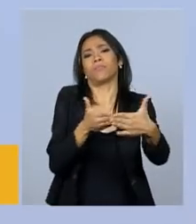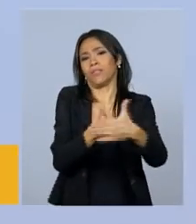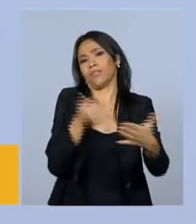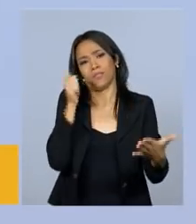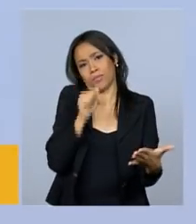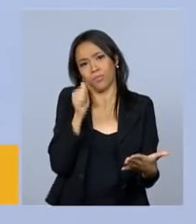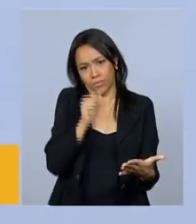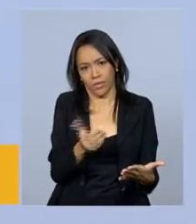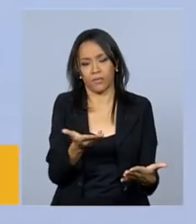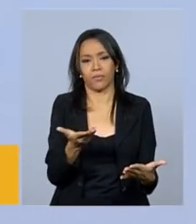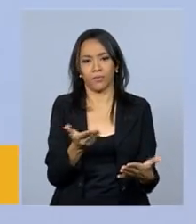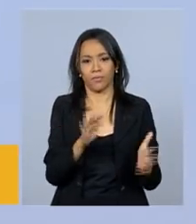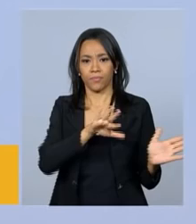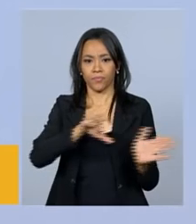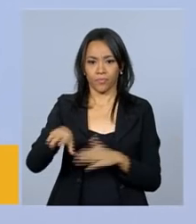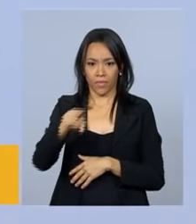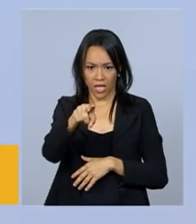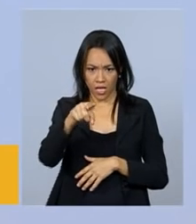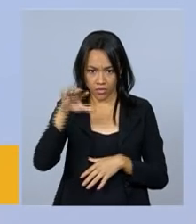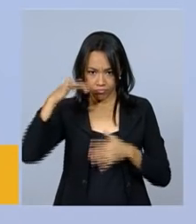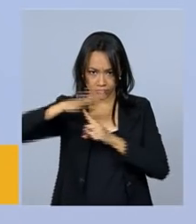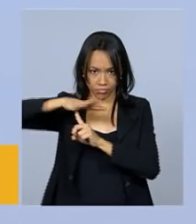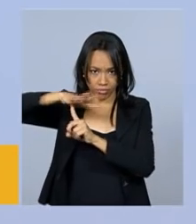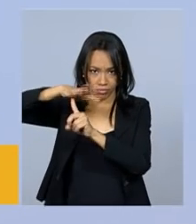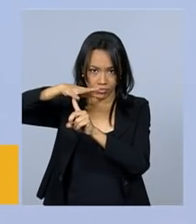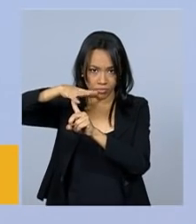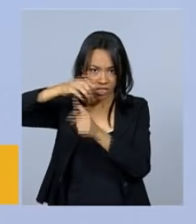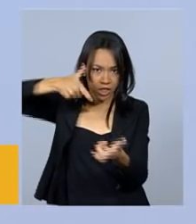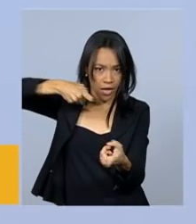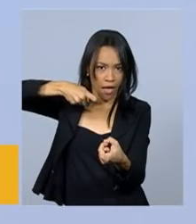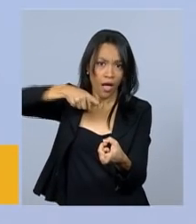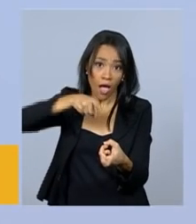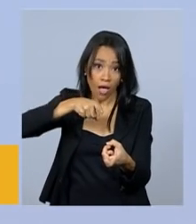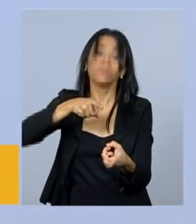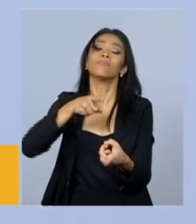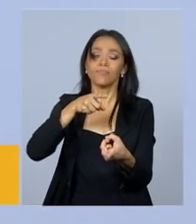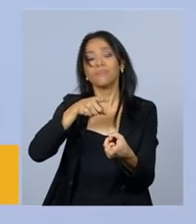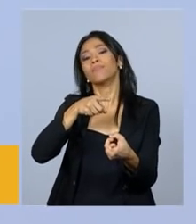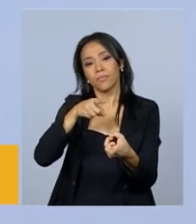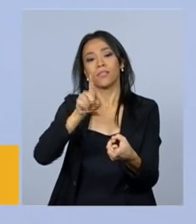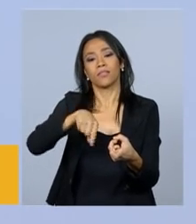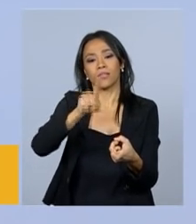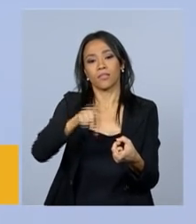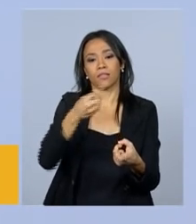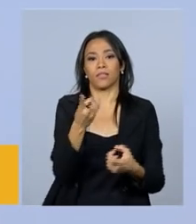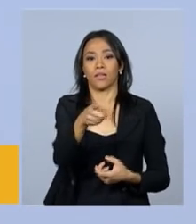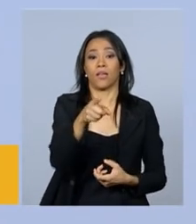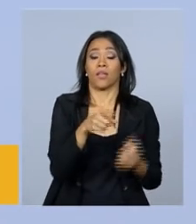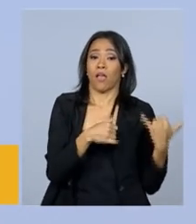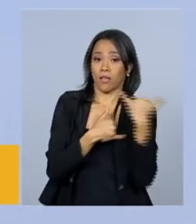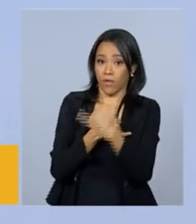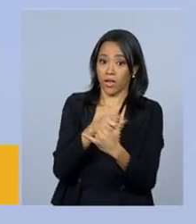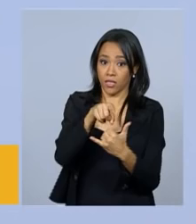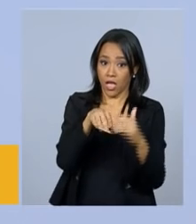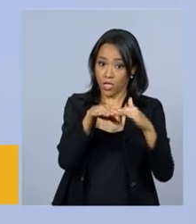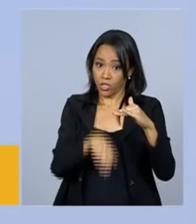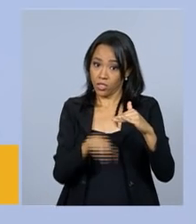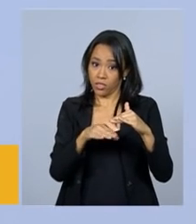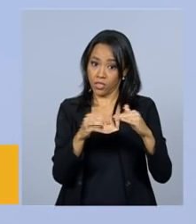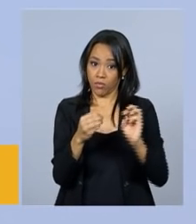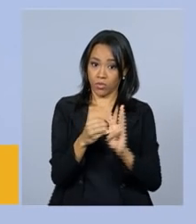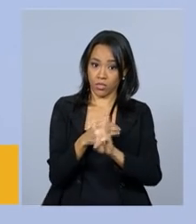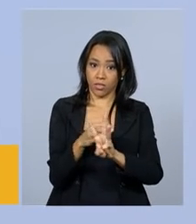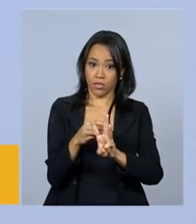as mulheres. Helicópteros de ataque? Sim, helicópteros de defesa aérea. H-2 Sabre, à direita embaixo, e logo em